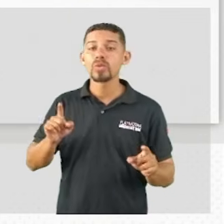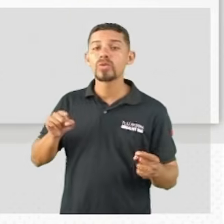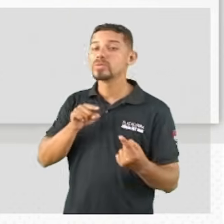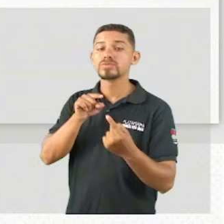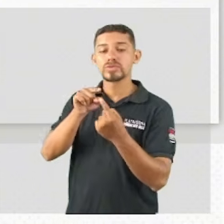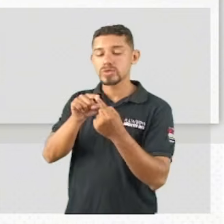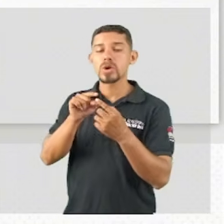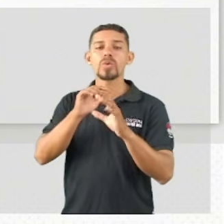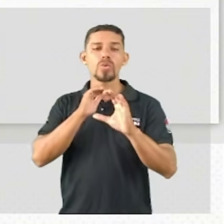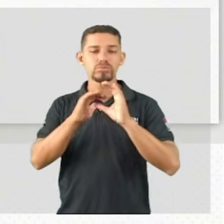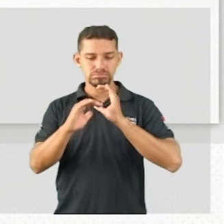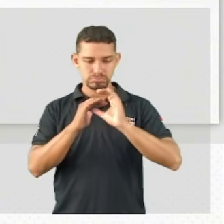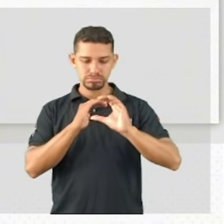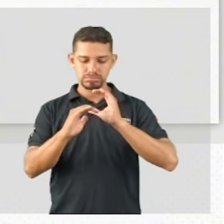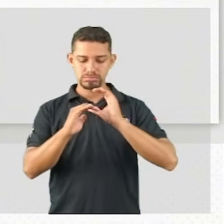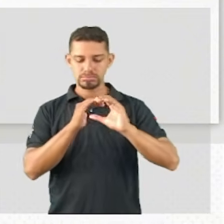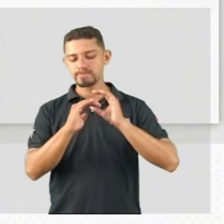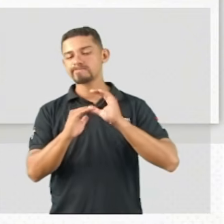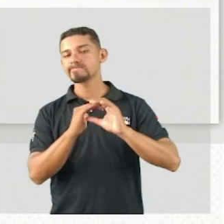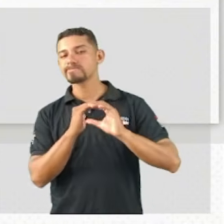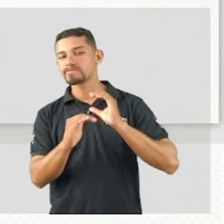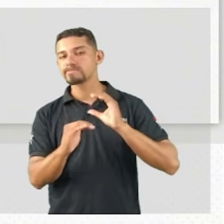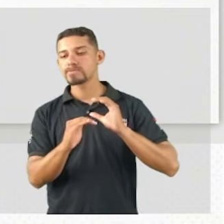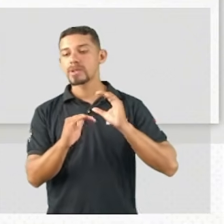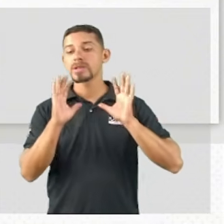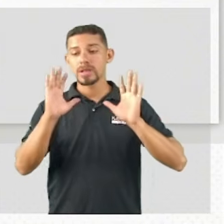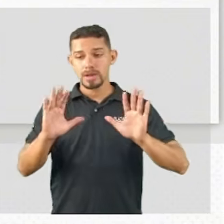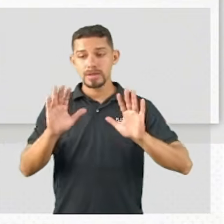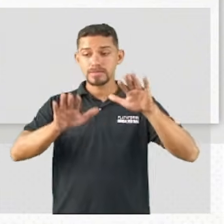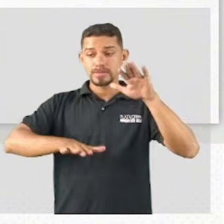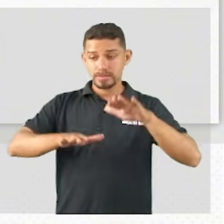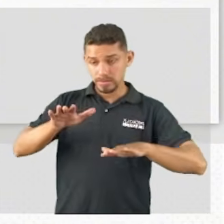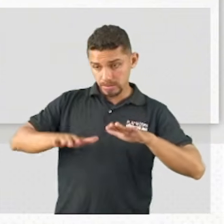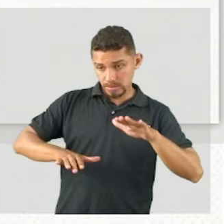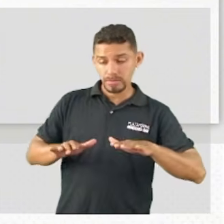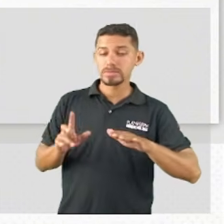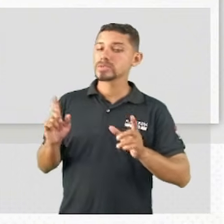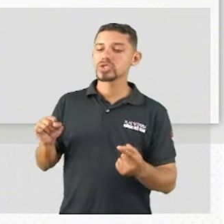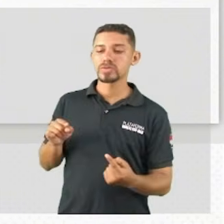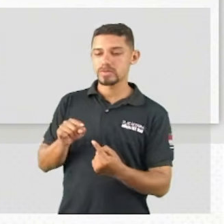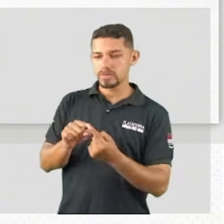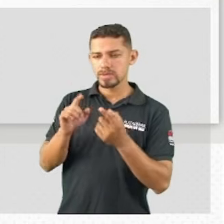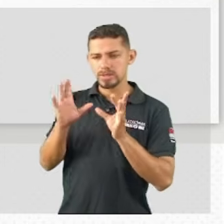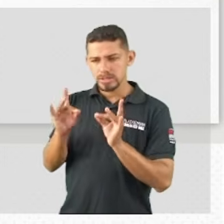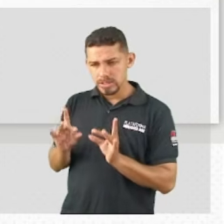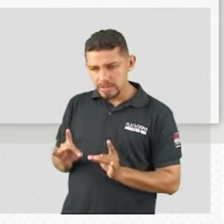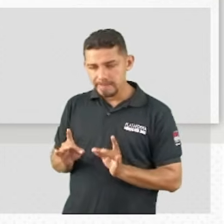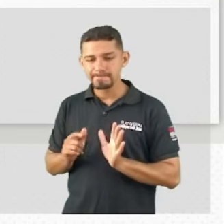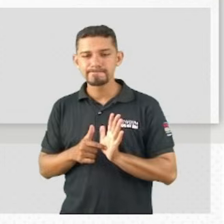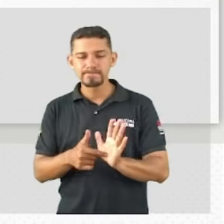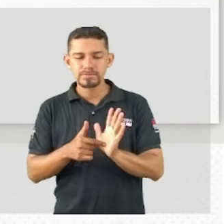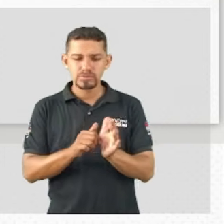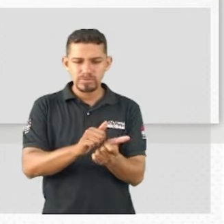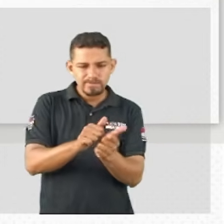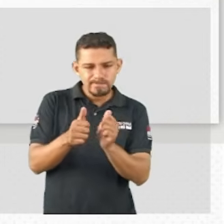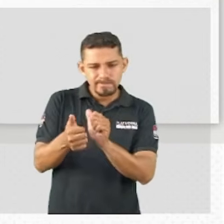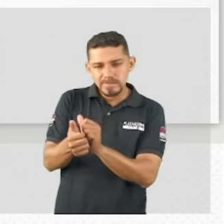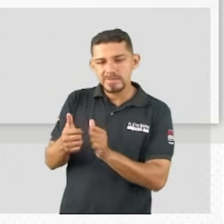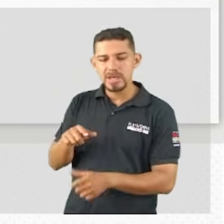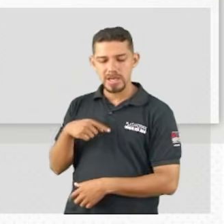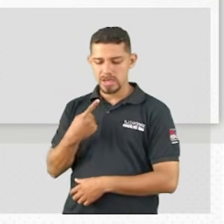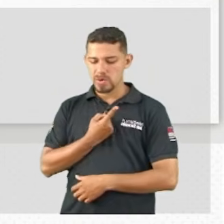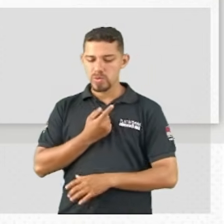finalidade comunicativa. Então, dependendo da finalidade, eu tenho um gênero específico que vai ser mais adequado para eu estar